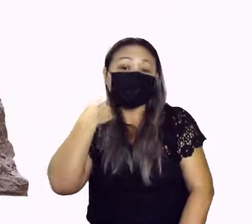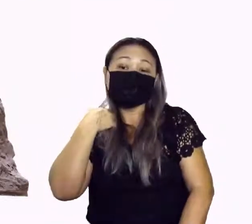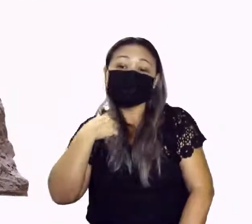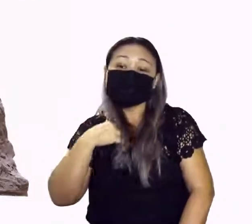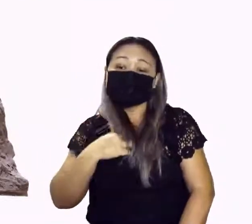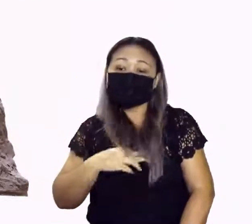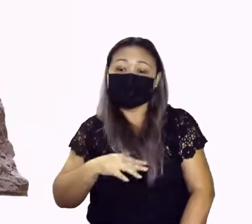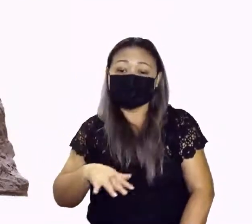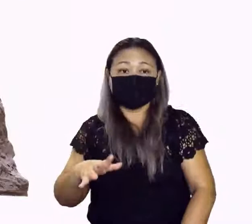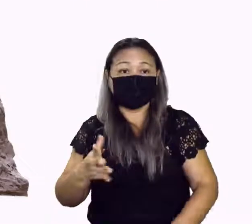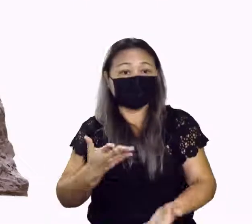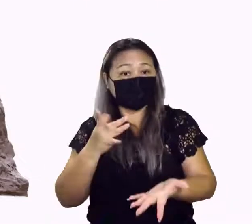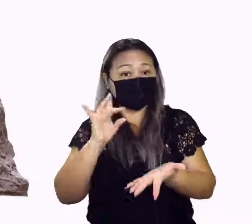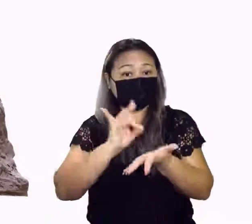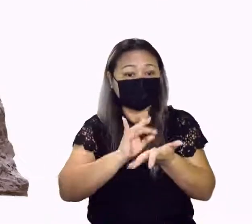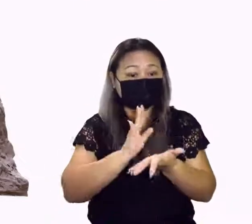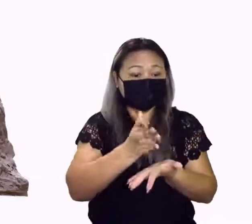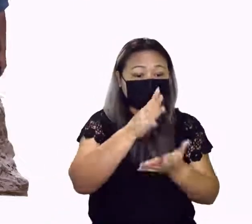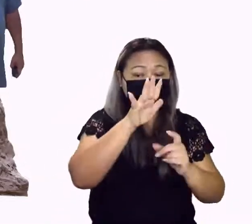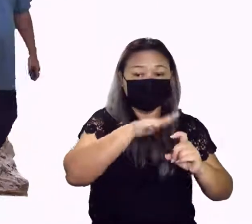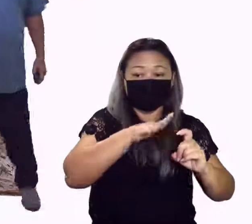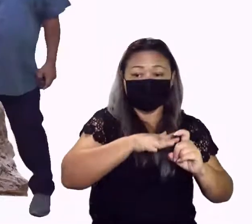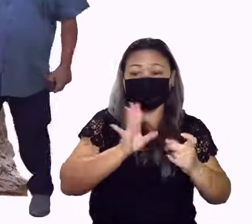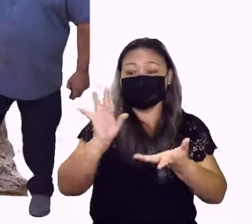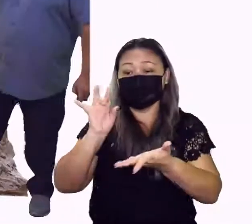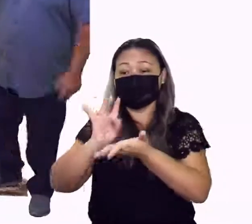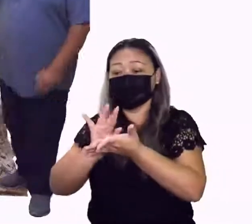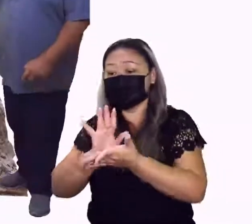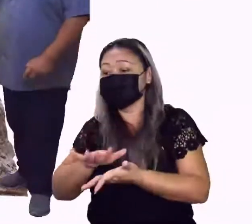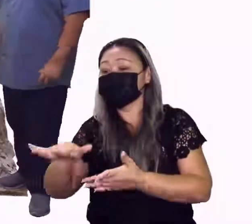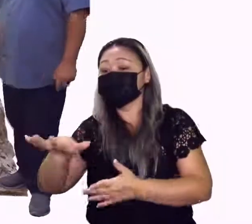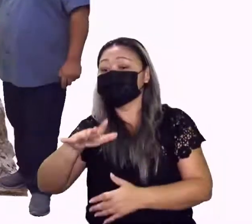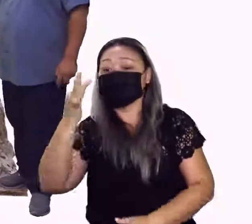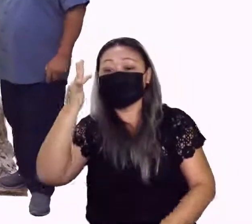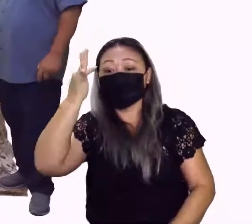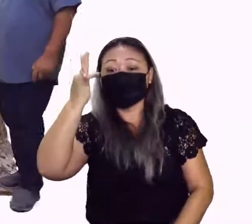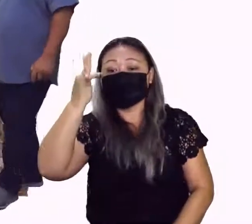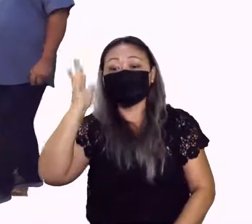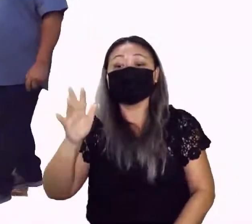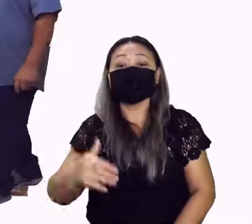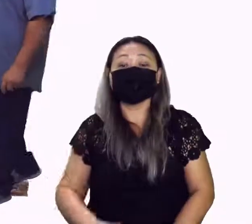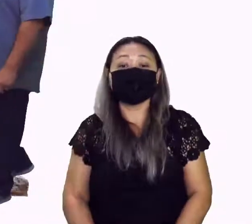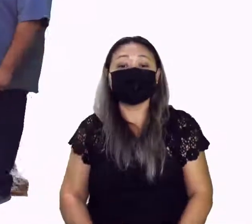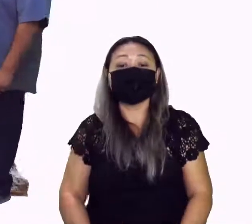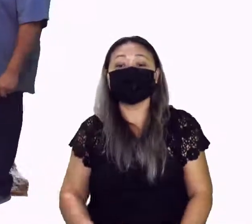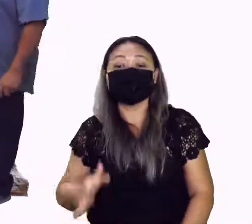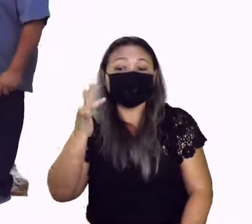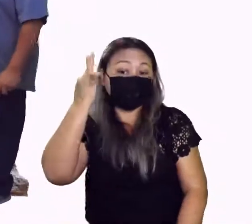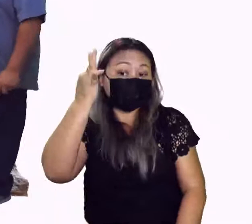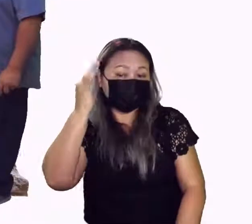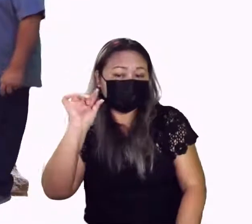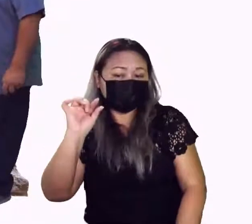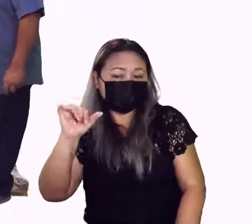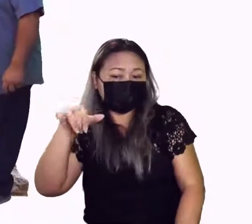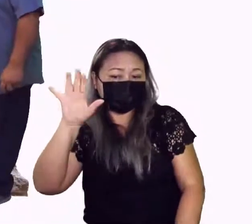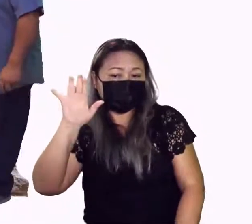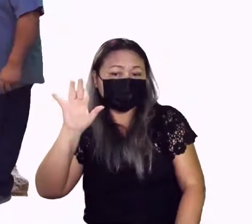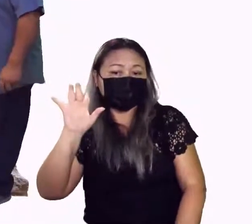A verdade segundo o mito e a filosofia, olha aí, ó. Né, vamos filosofar mais um pouco e